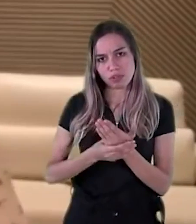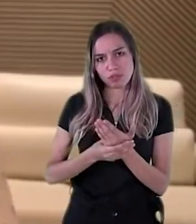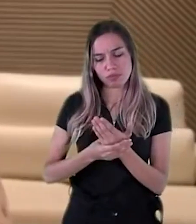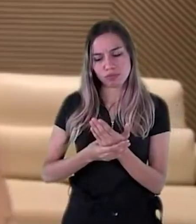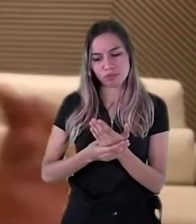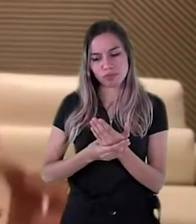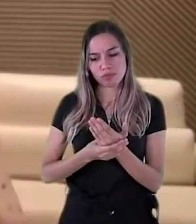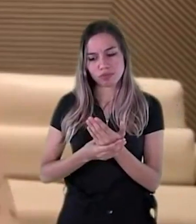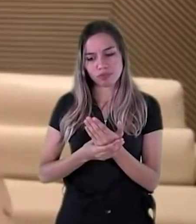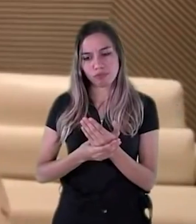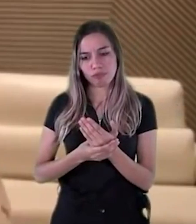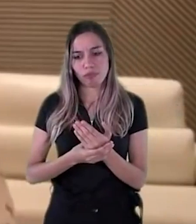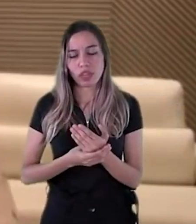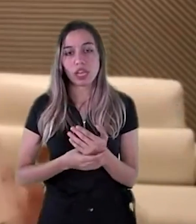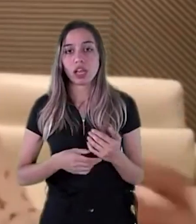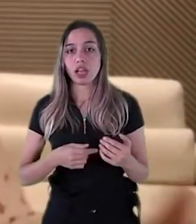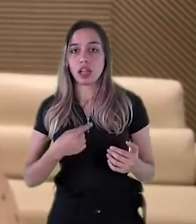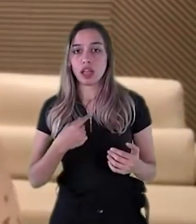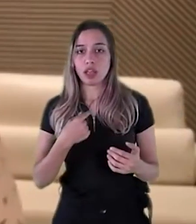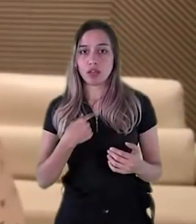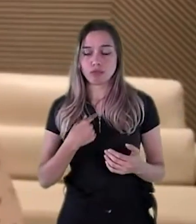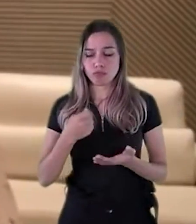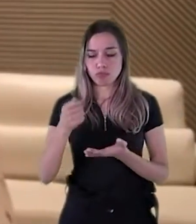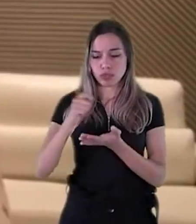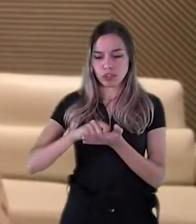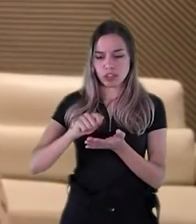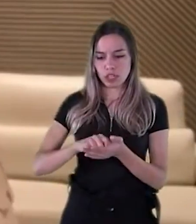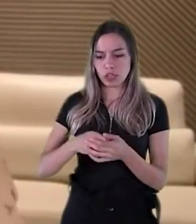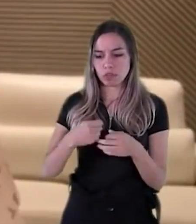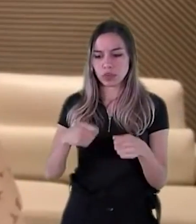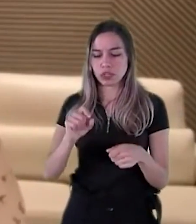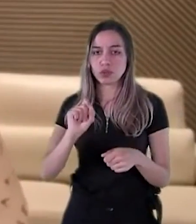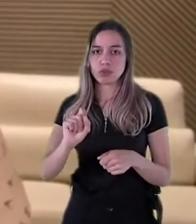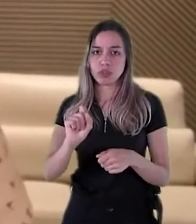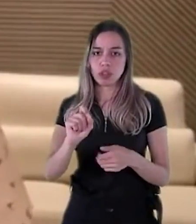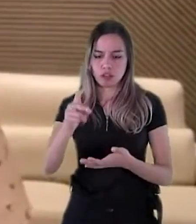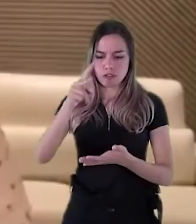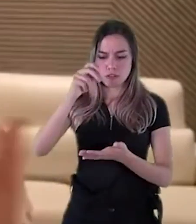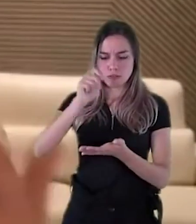distância, como se eu estivesse vendo sentimentos que não são meus,